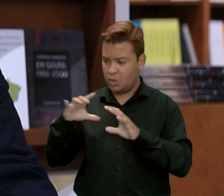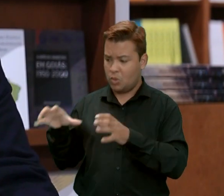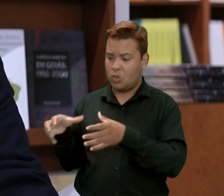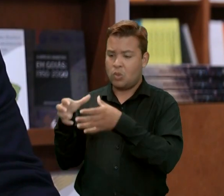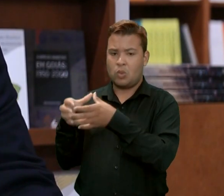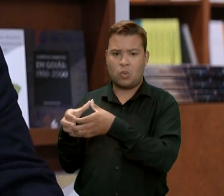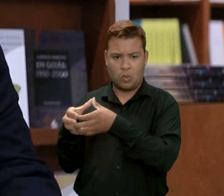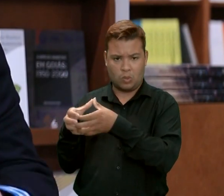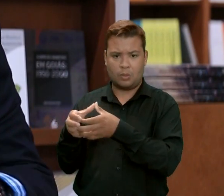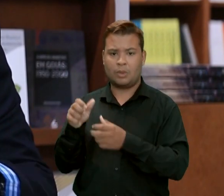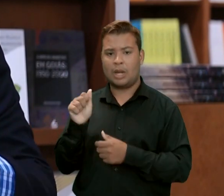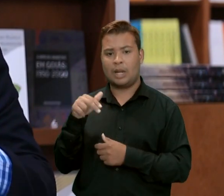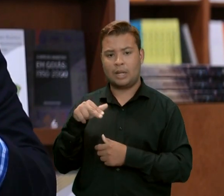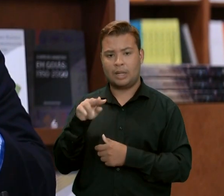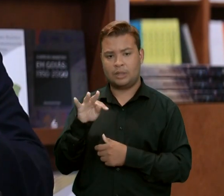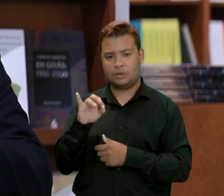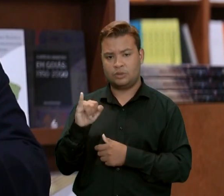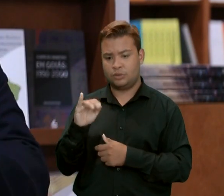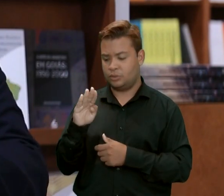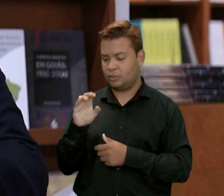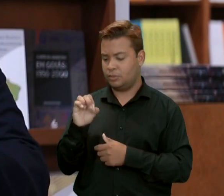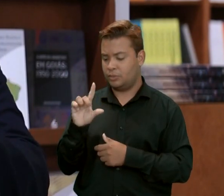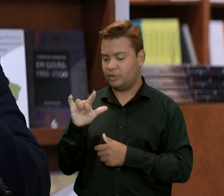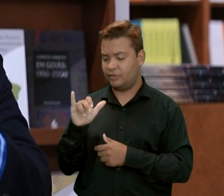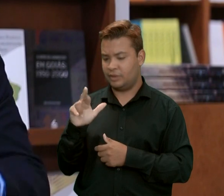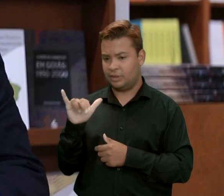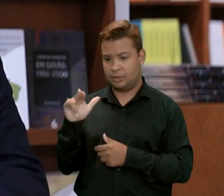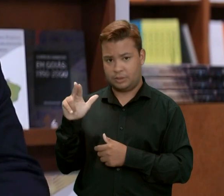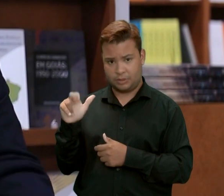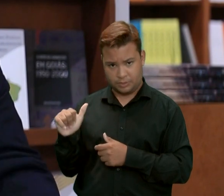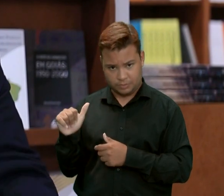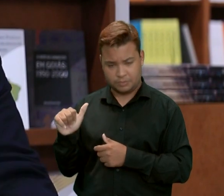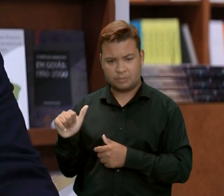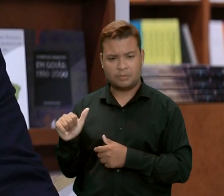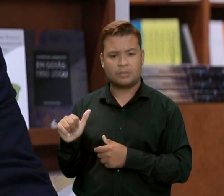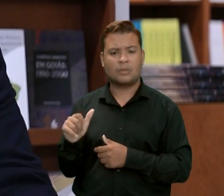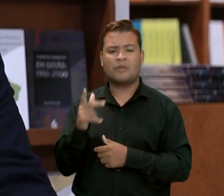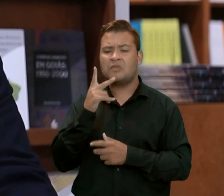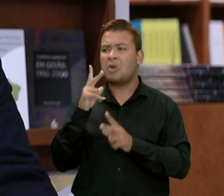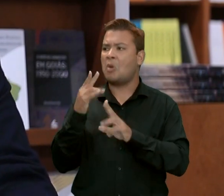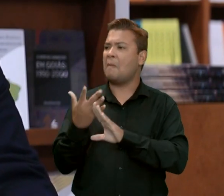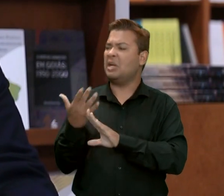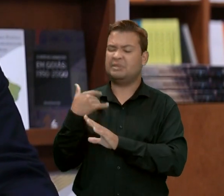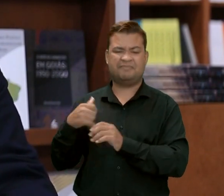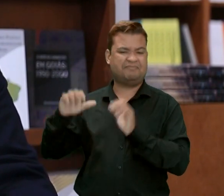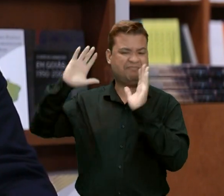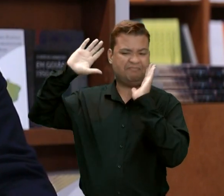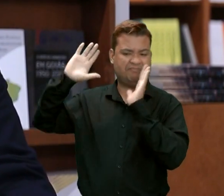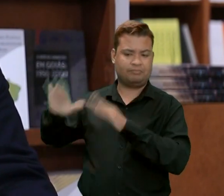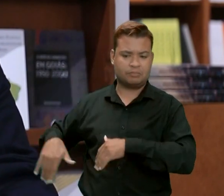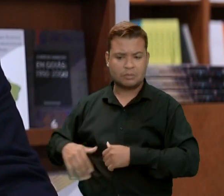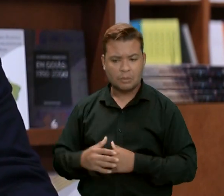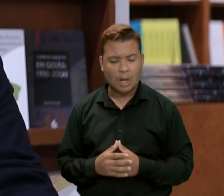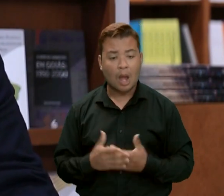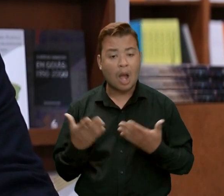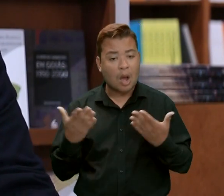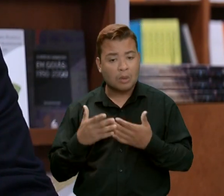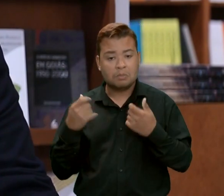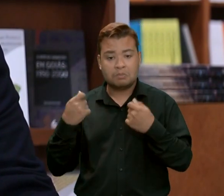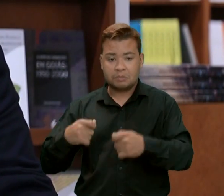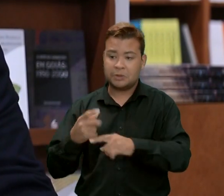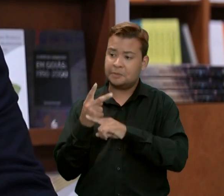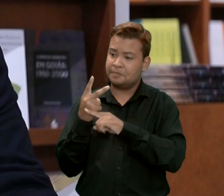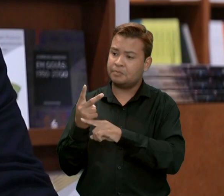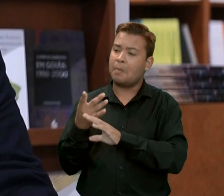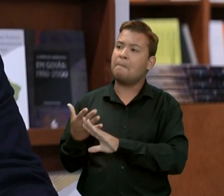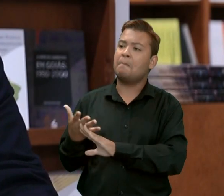anti-bolivariana. Ele joga todo o passado numa espécie de vala comum e fala, olha, a partir de agora nós temos que buscar a orientação desse